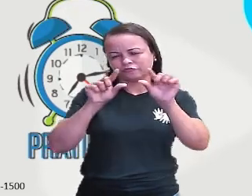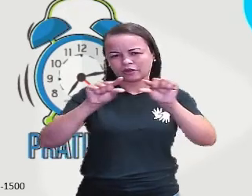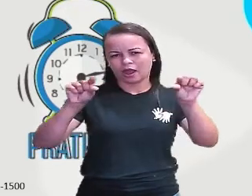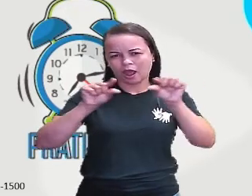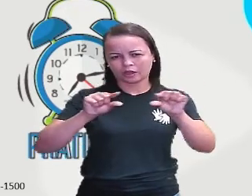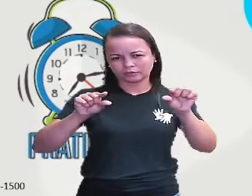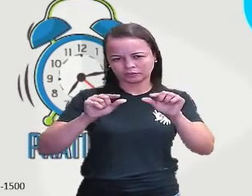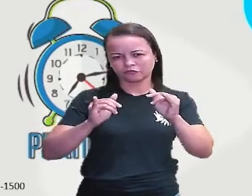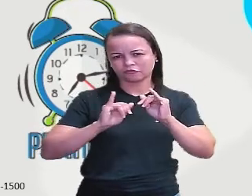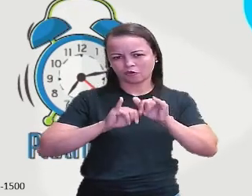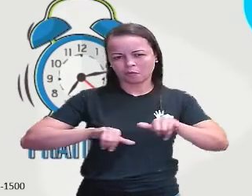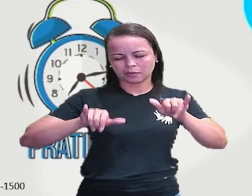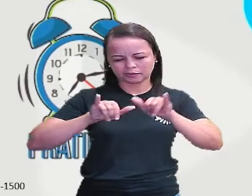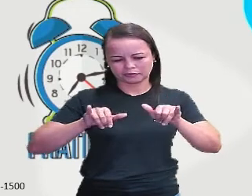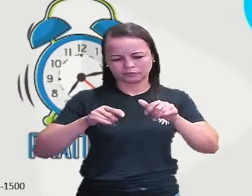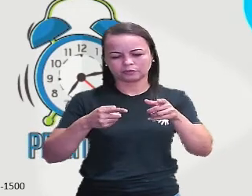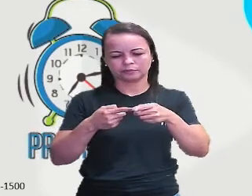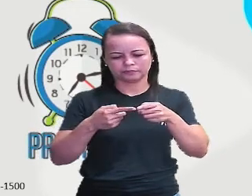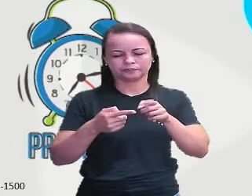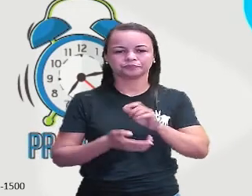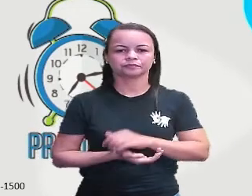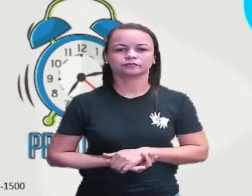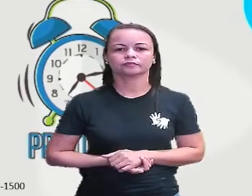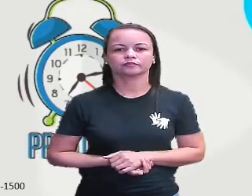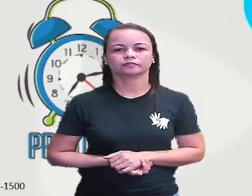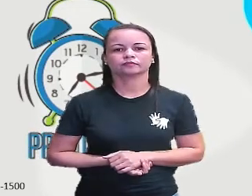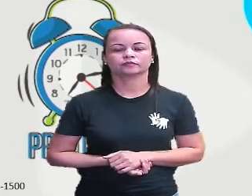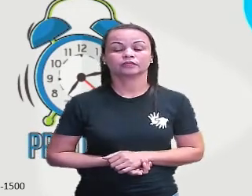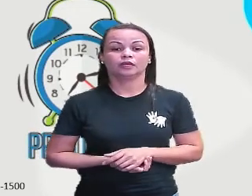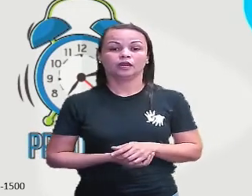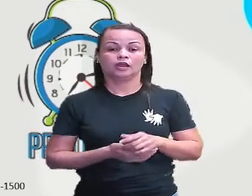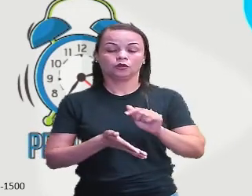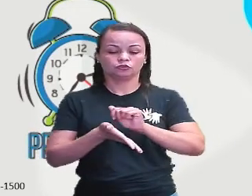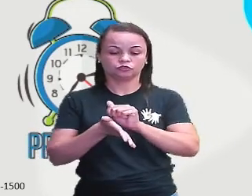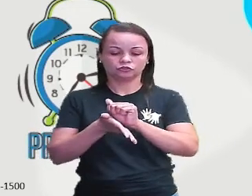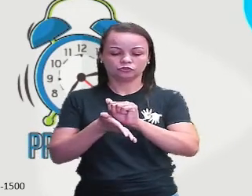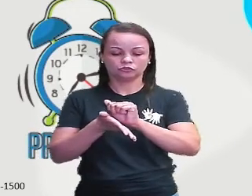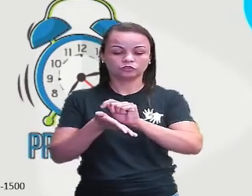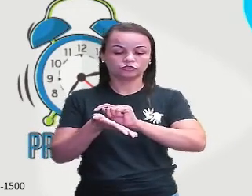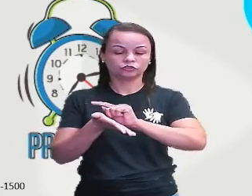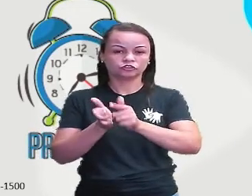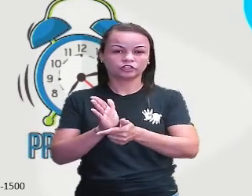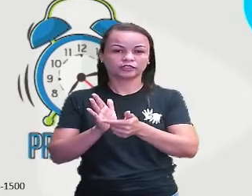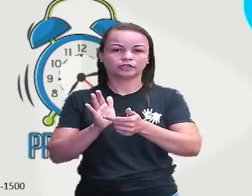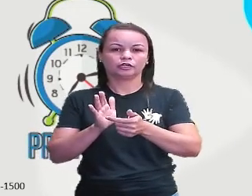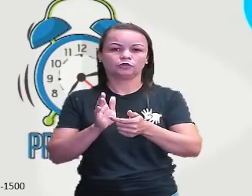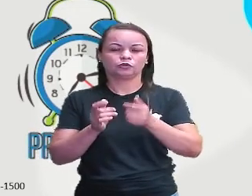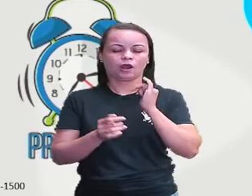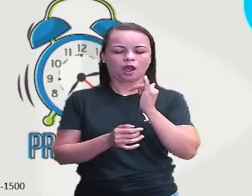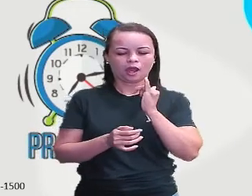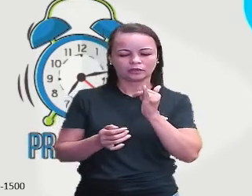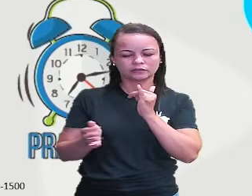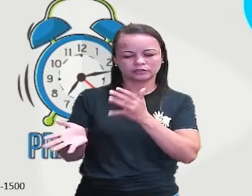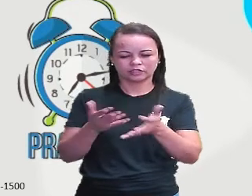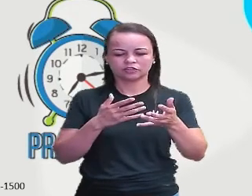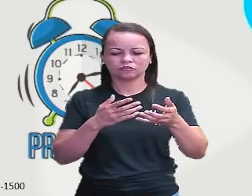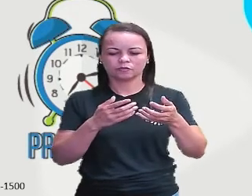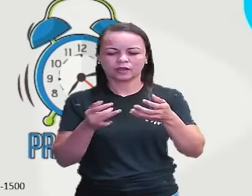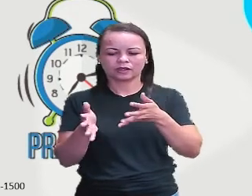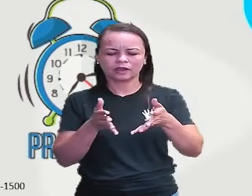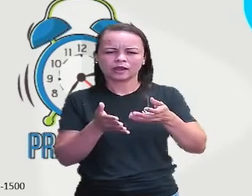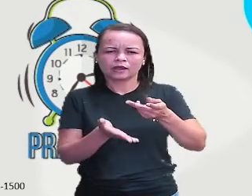4 informações. Então, a primeira diz que é um gênero narrativo marcado pela brevidade, narra